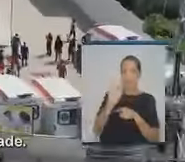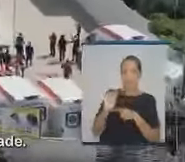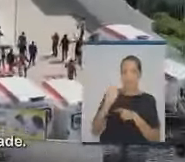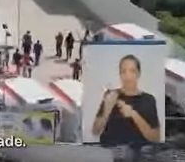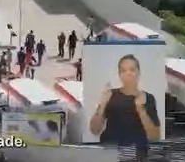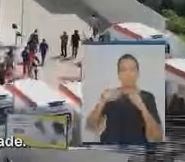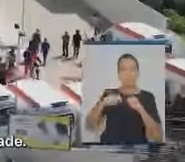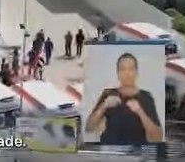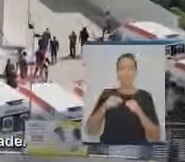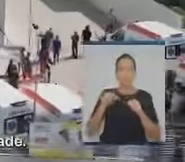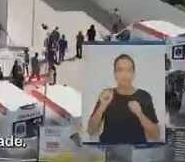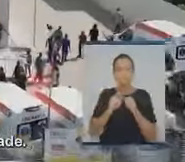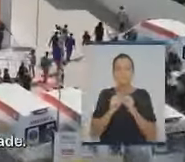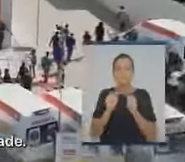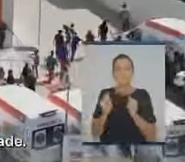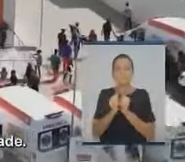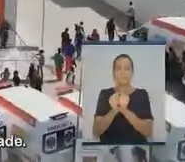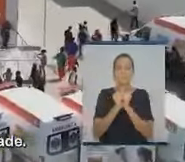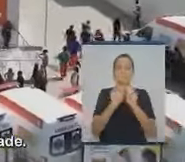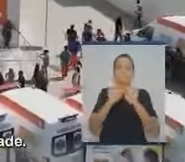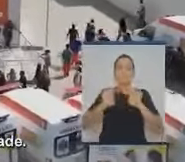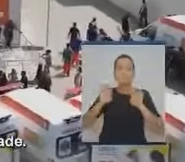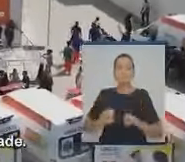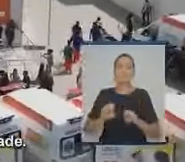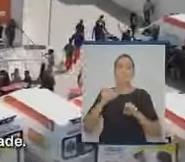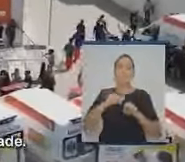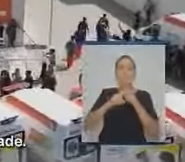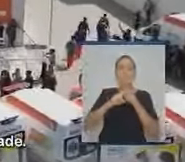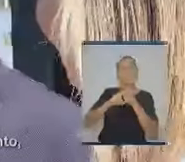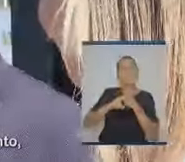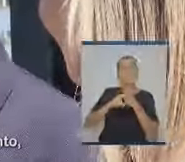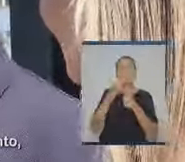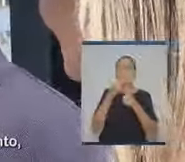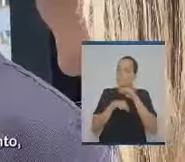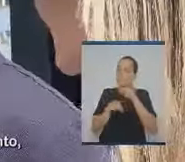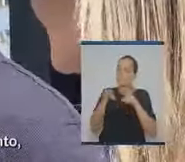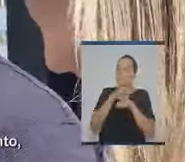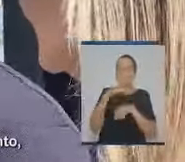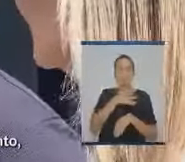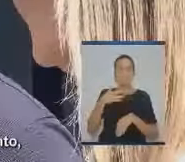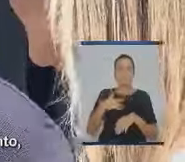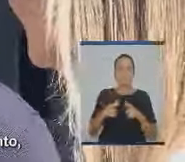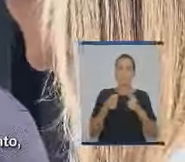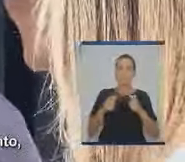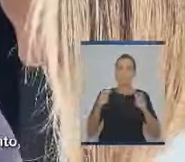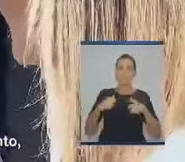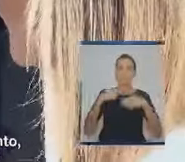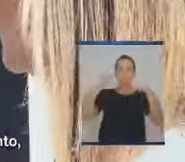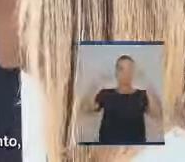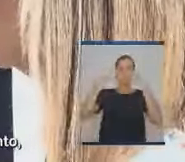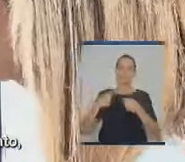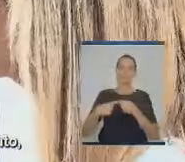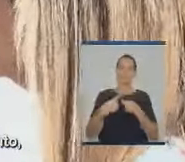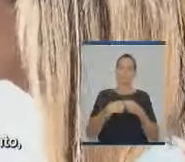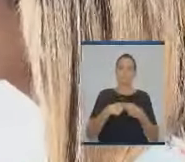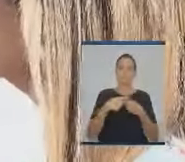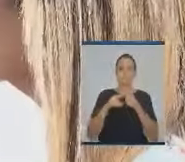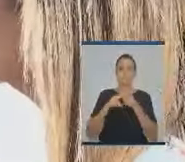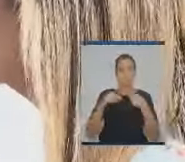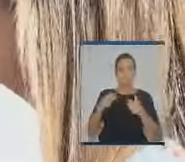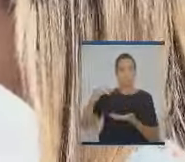muito bem, priorizando a saúde, o crescimento e o desenvolvimento da cidade. E eu estou aqui para poder dizer que eu vou continuar esse